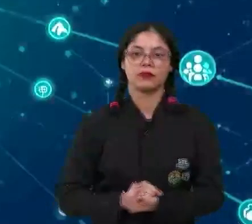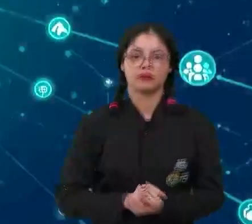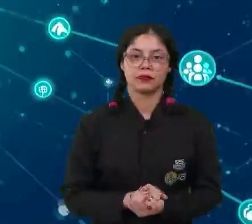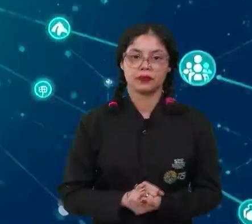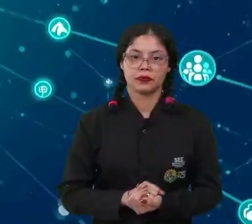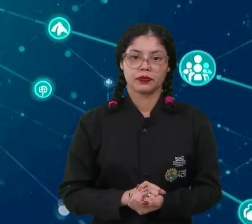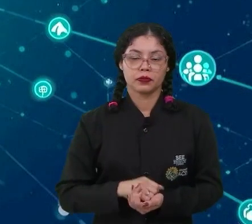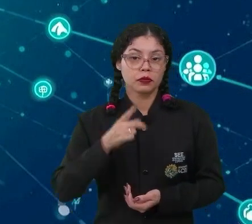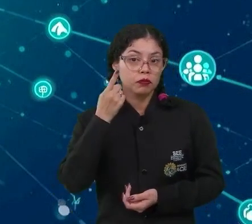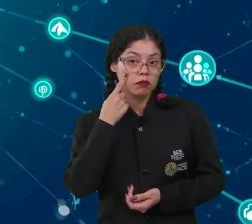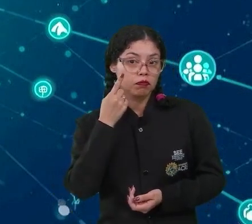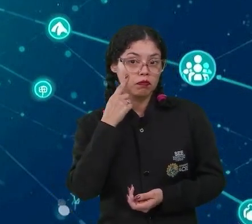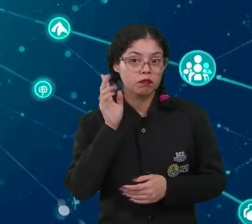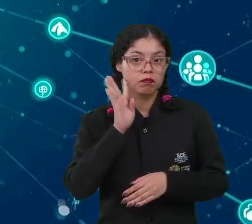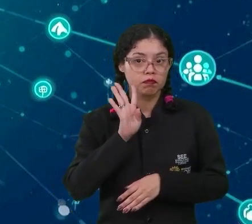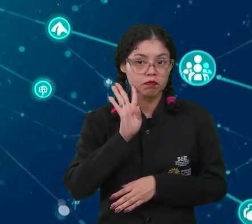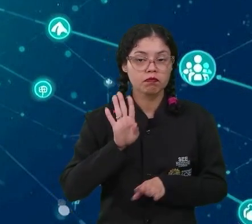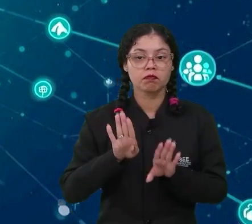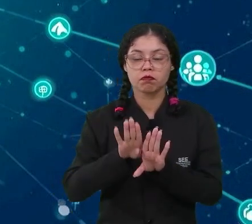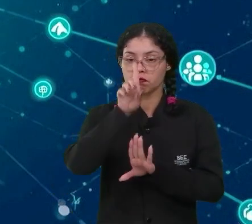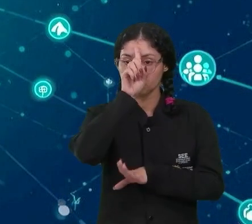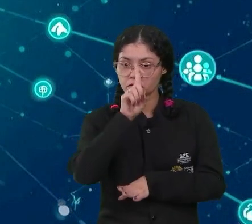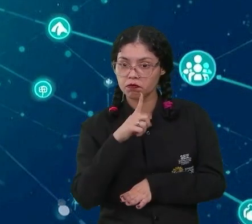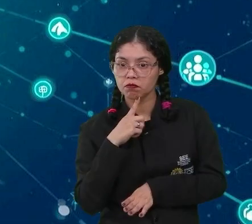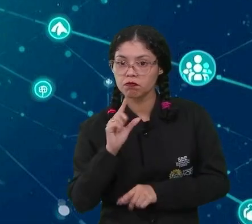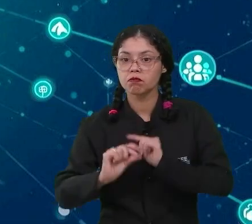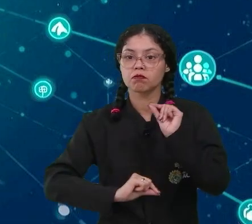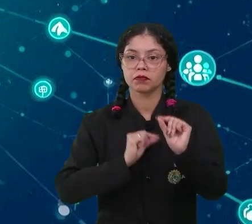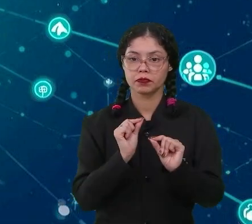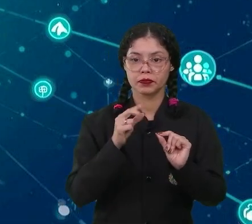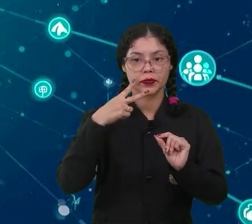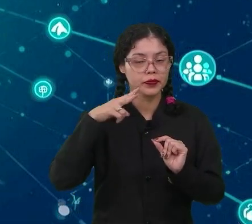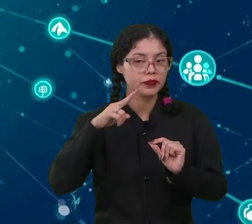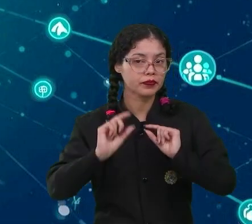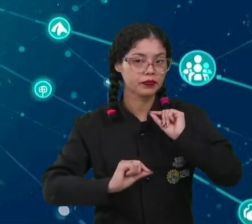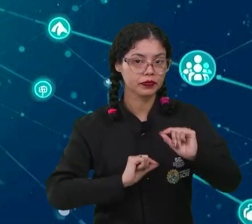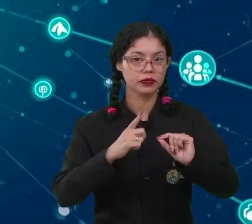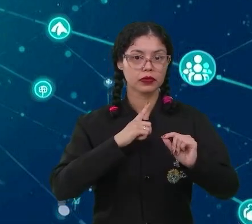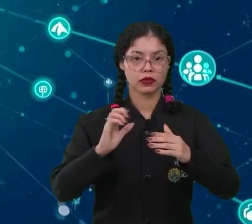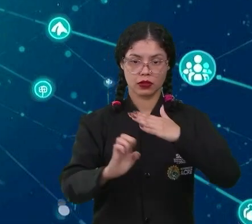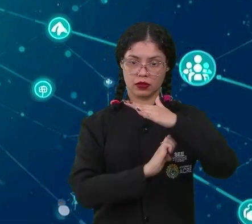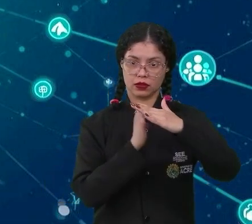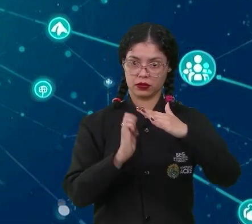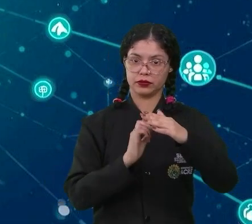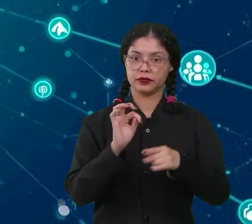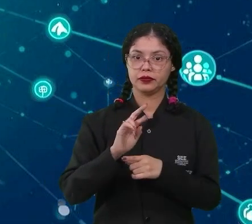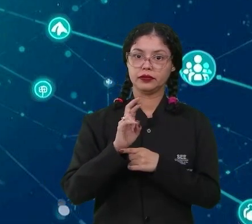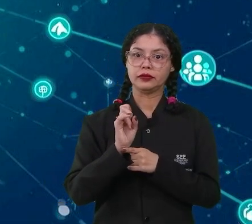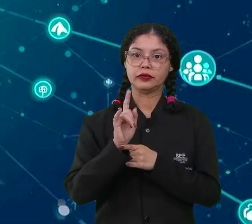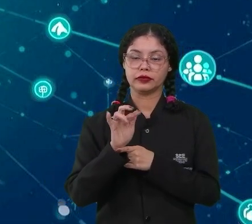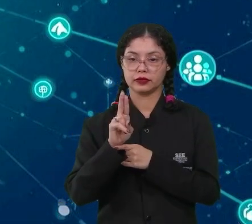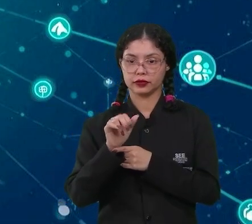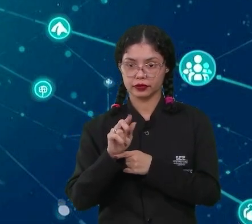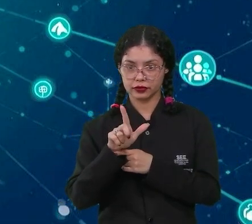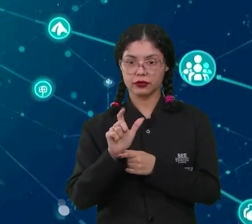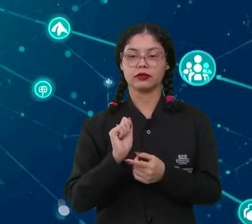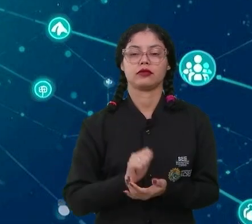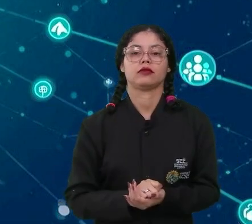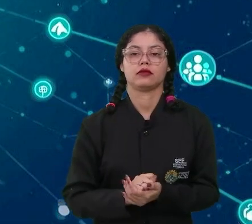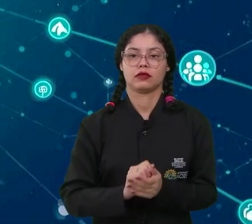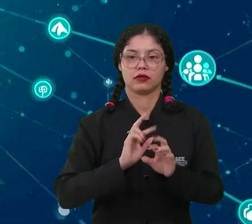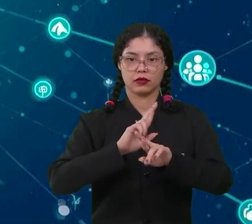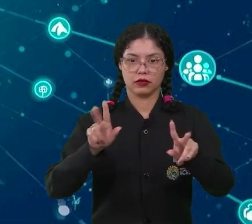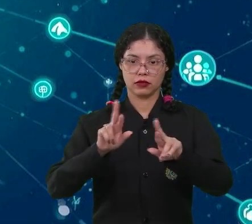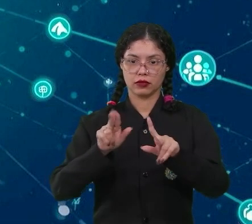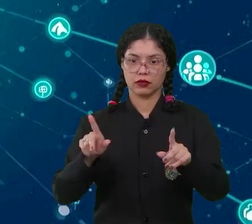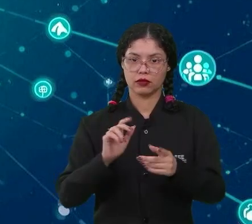interessante dessa imagem, que vocês podem observar. Aqui nós vamos ter empresas transnacionais de diferentes